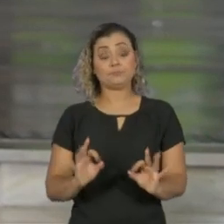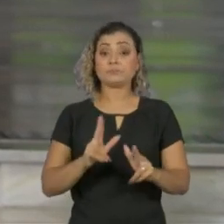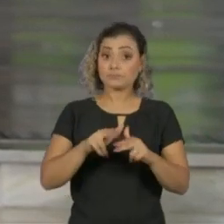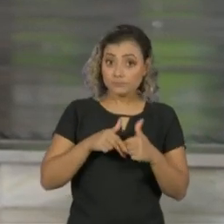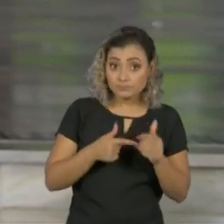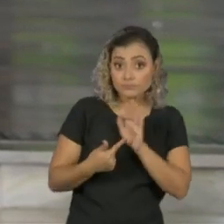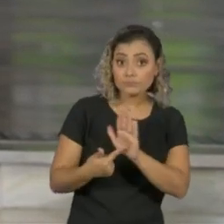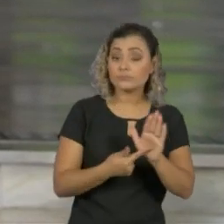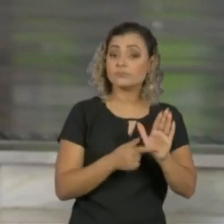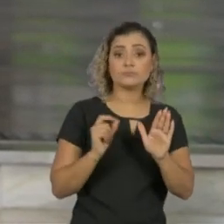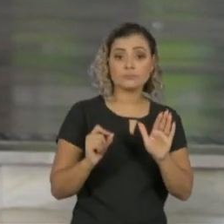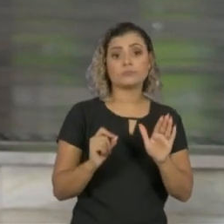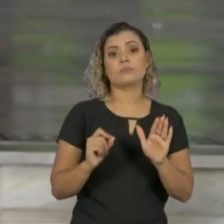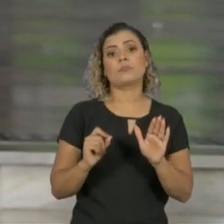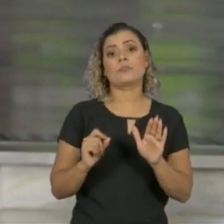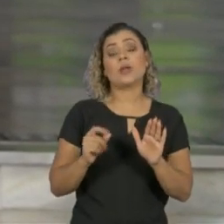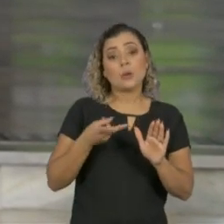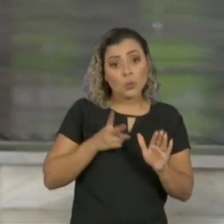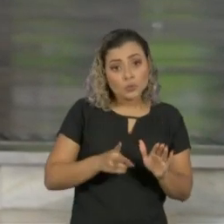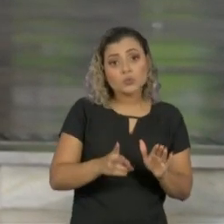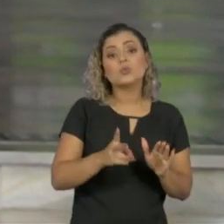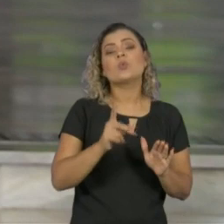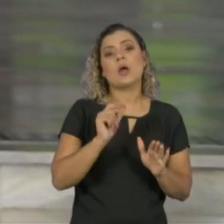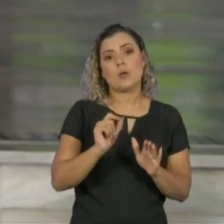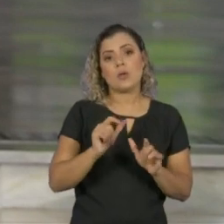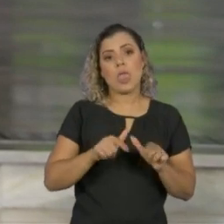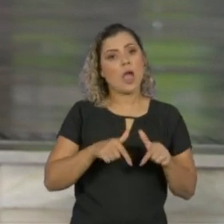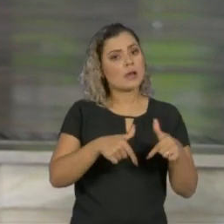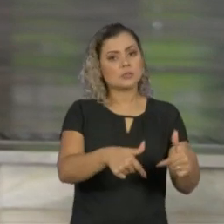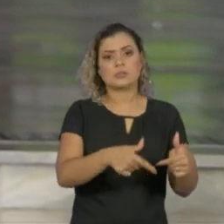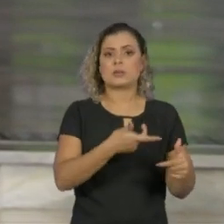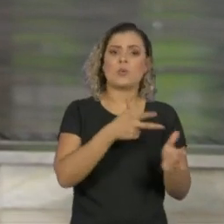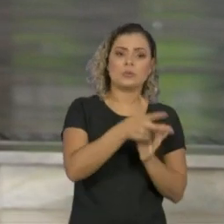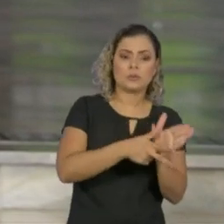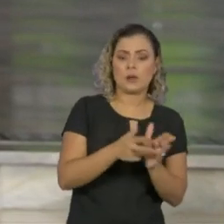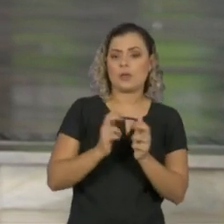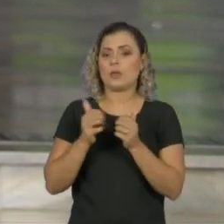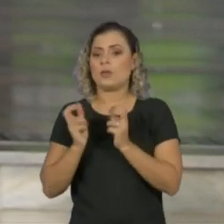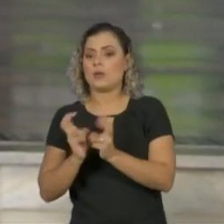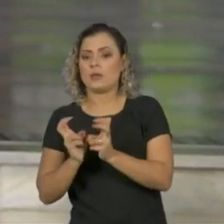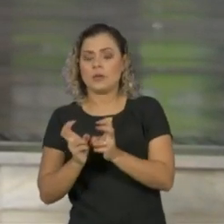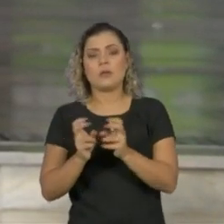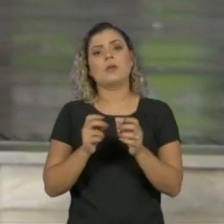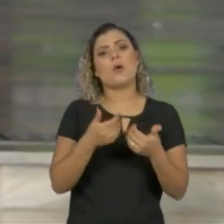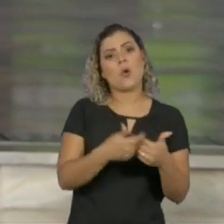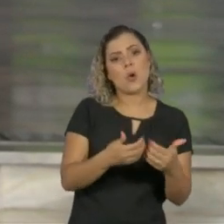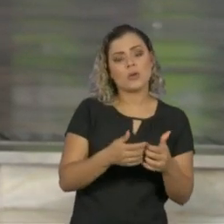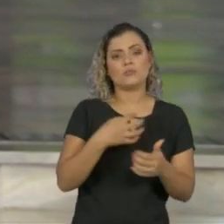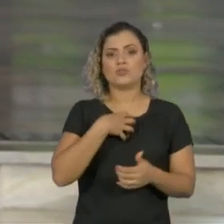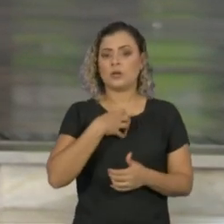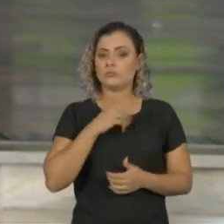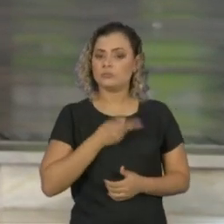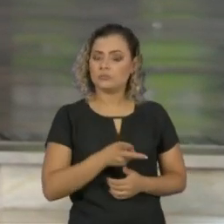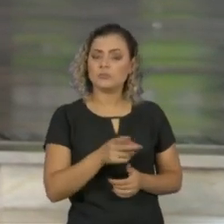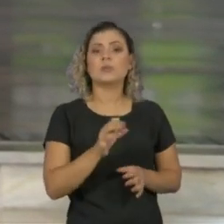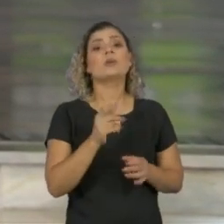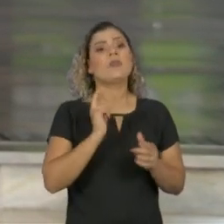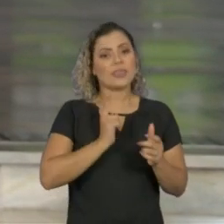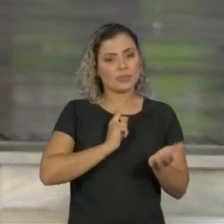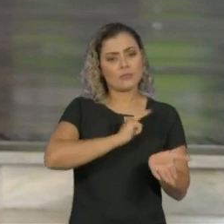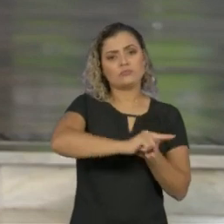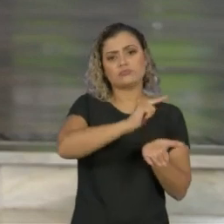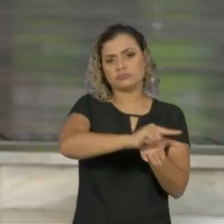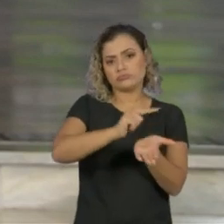determina a manutenção destas operações de forma seletiva, cuidadosa, com todo o programa de